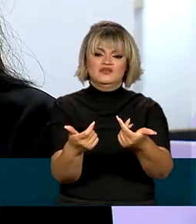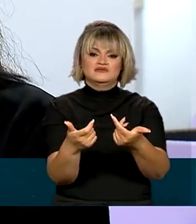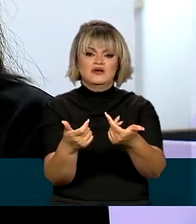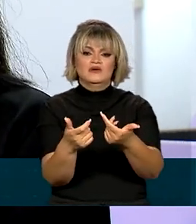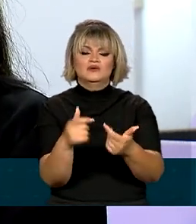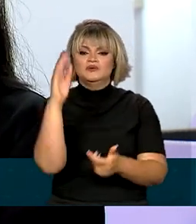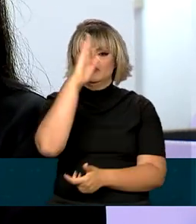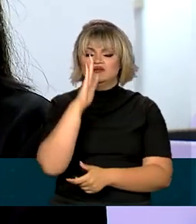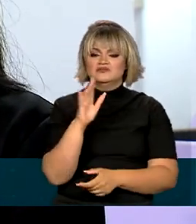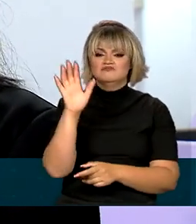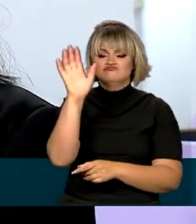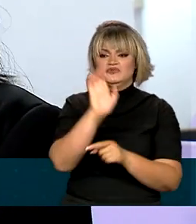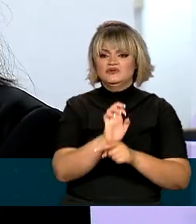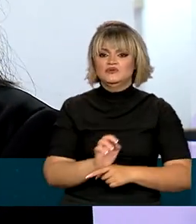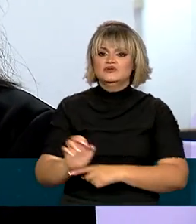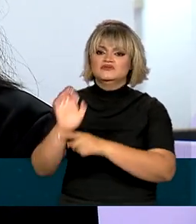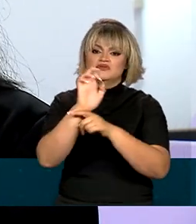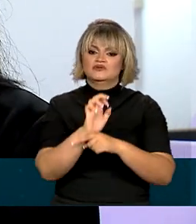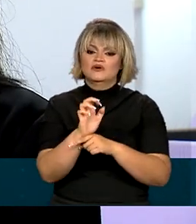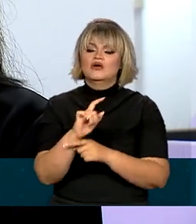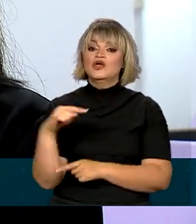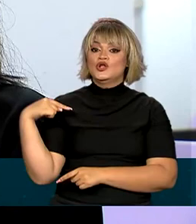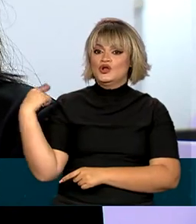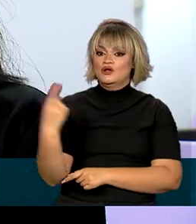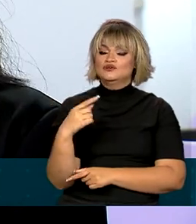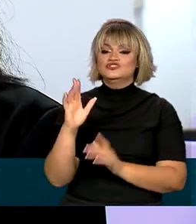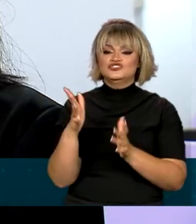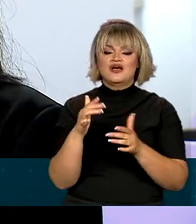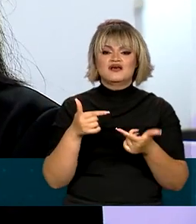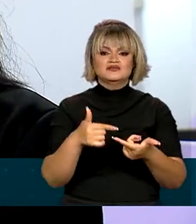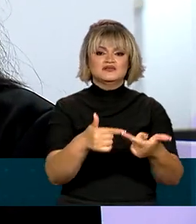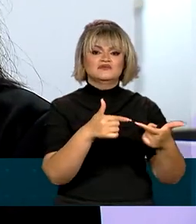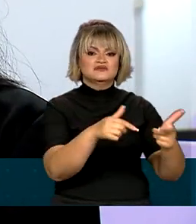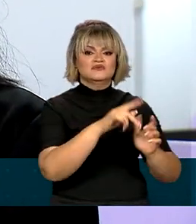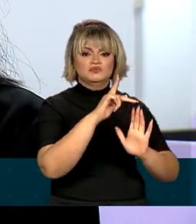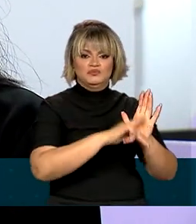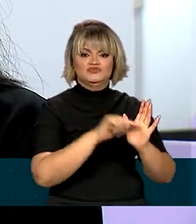Brasil, em todos os estados da federação. Nós já temos ações do projeto Qualifica Mulher.